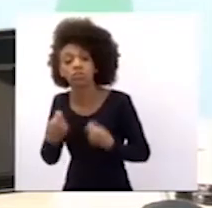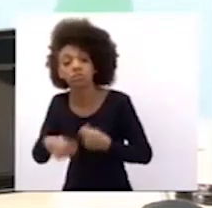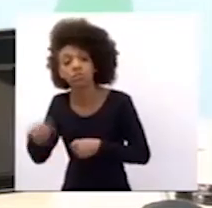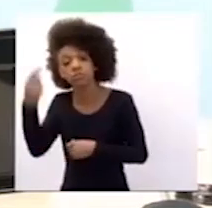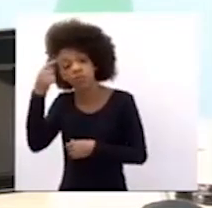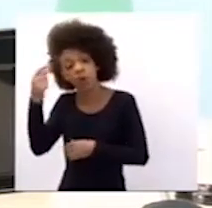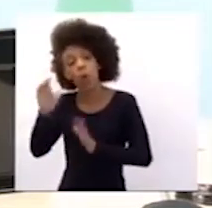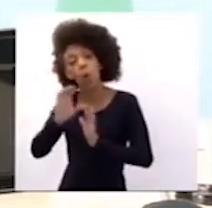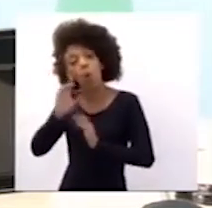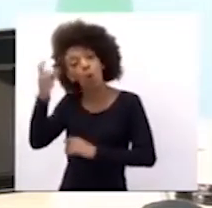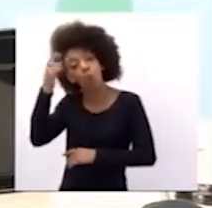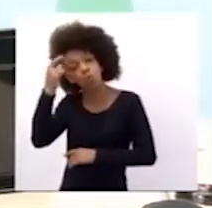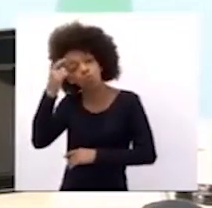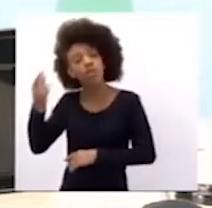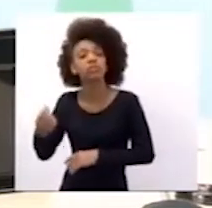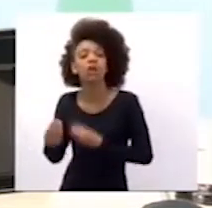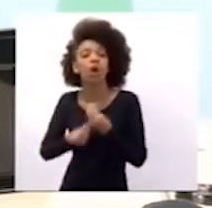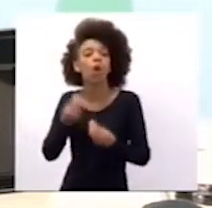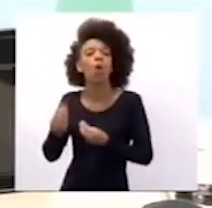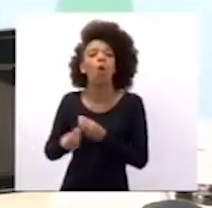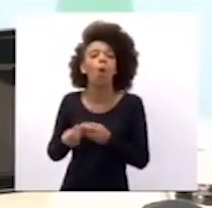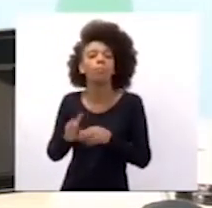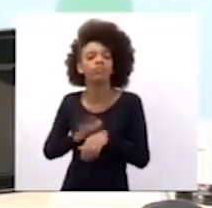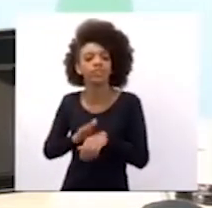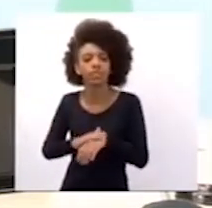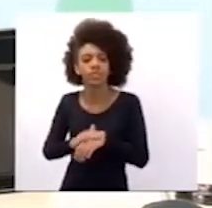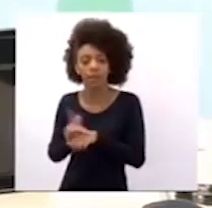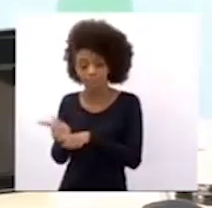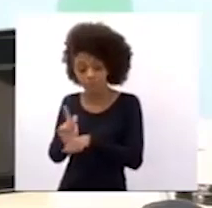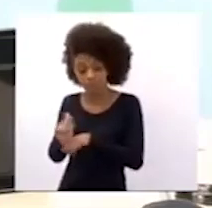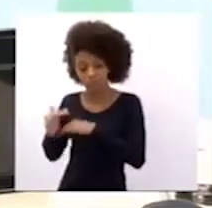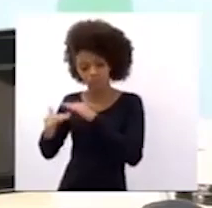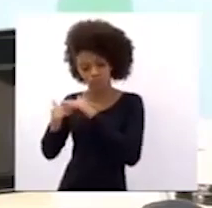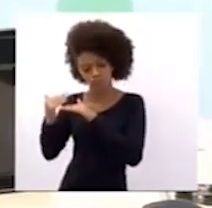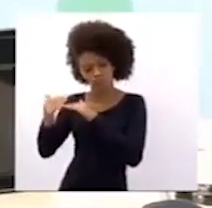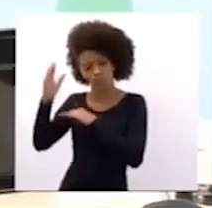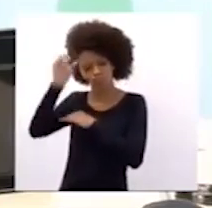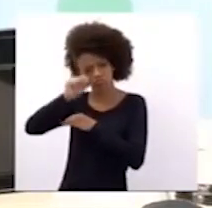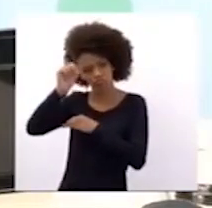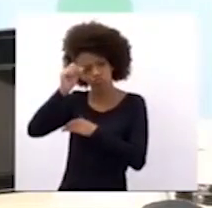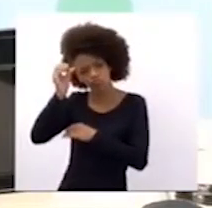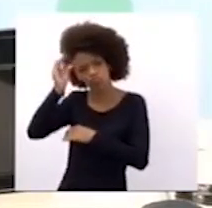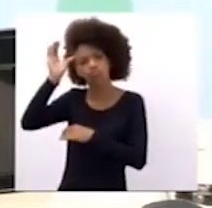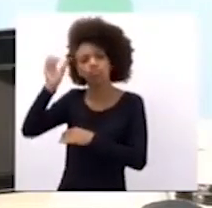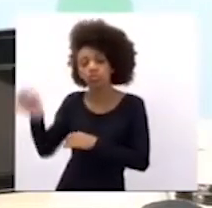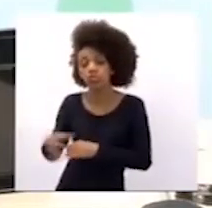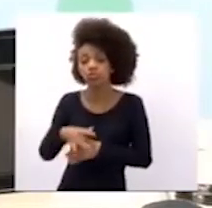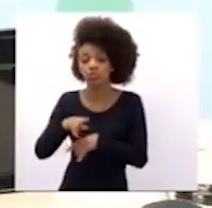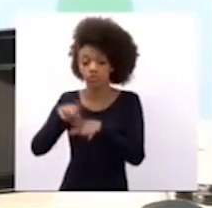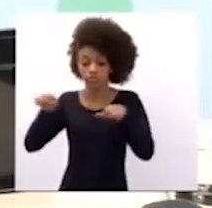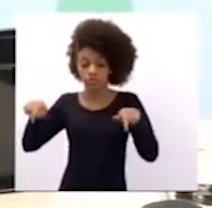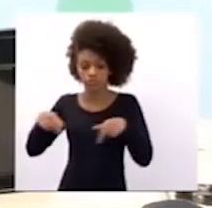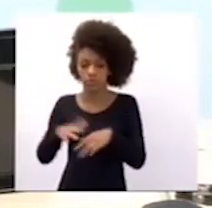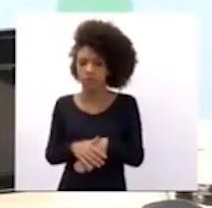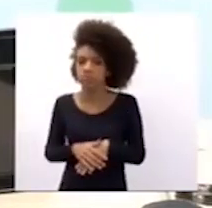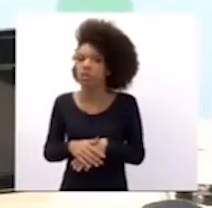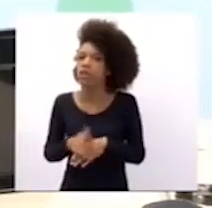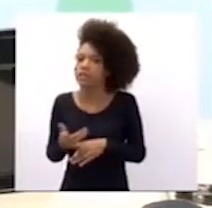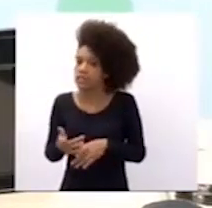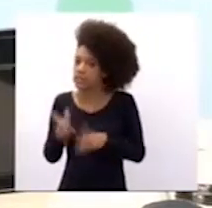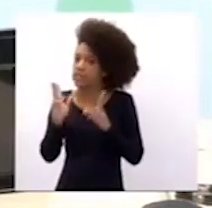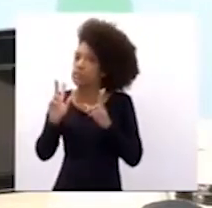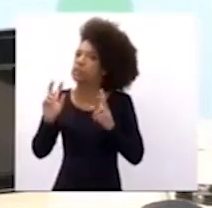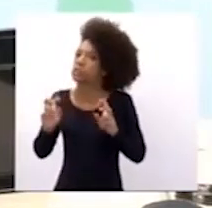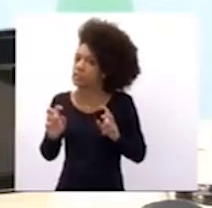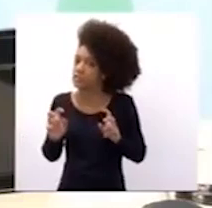reflexão sobre como que estamos fazendo a gestão da aprendizagem nesse novo ambiente. É por isso que o tema aqui ele se